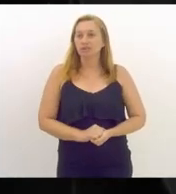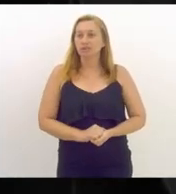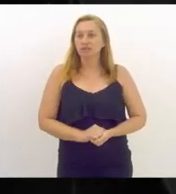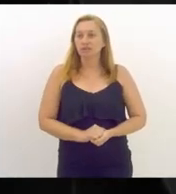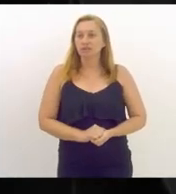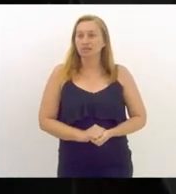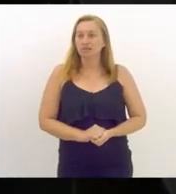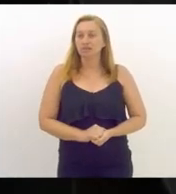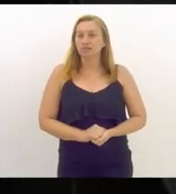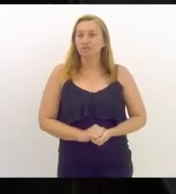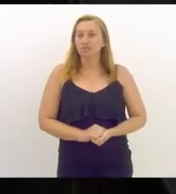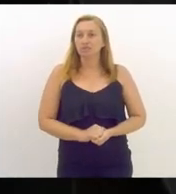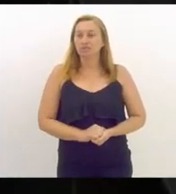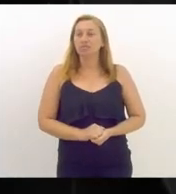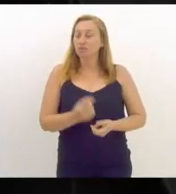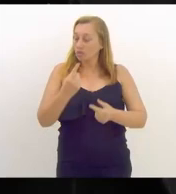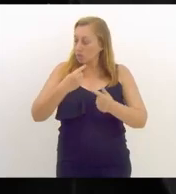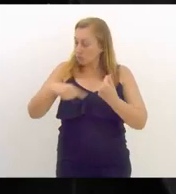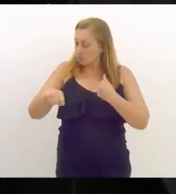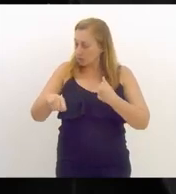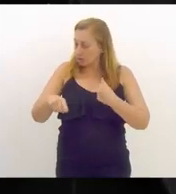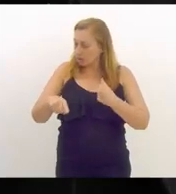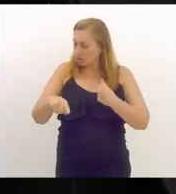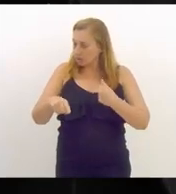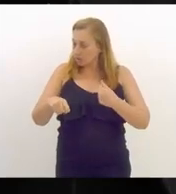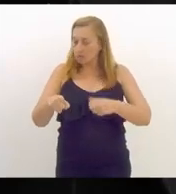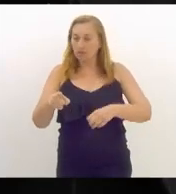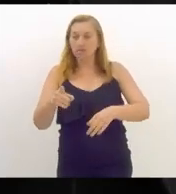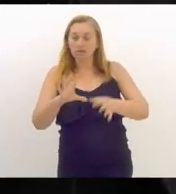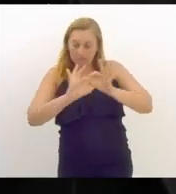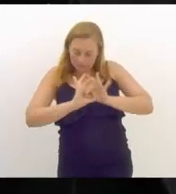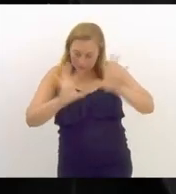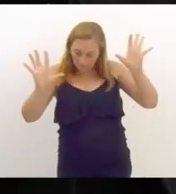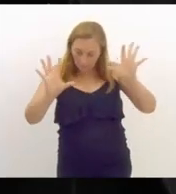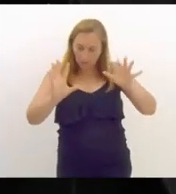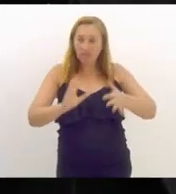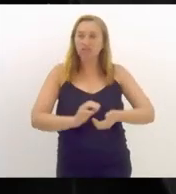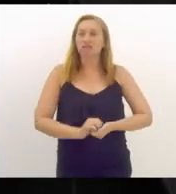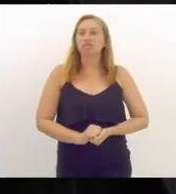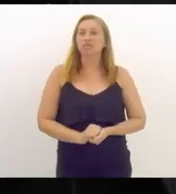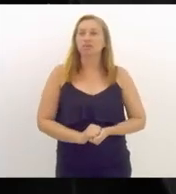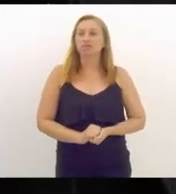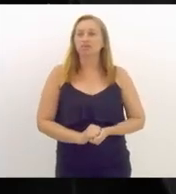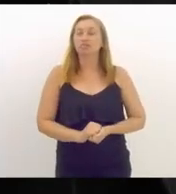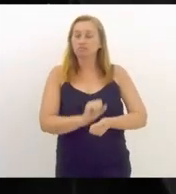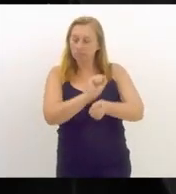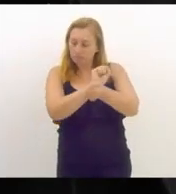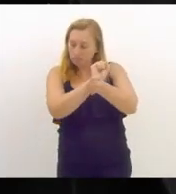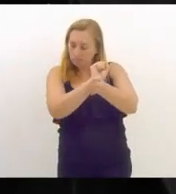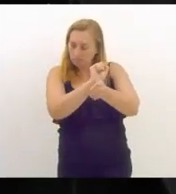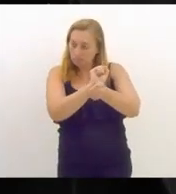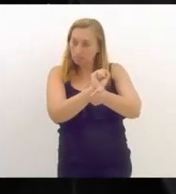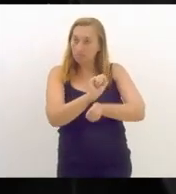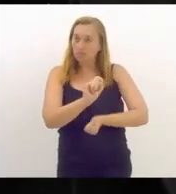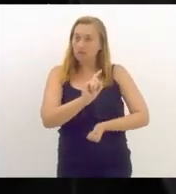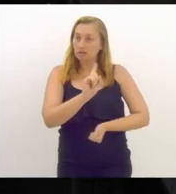parecer portanto é contrário democraticamente espero não ser perseguido